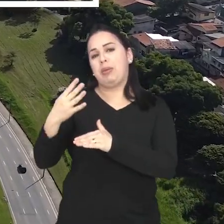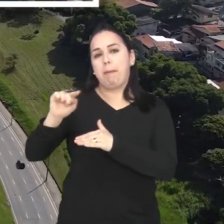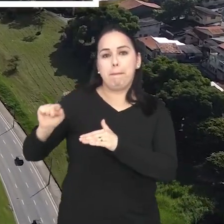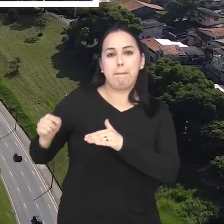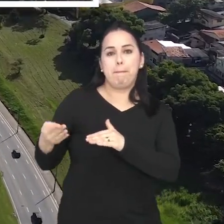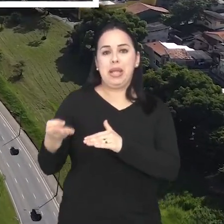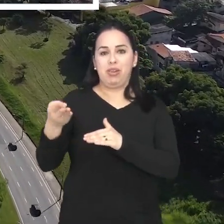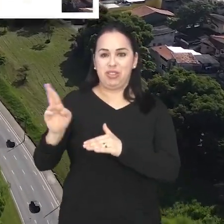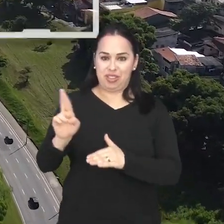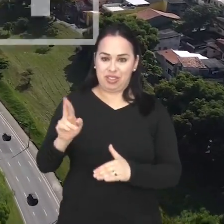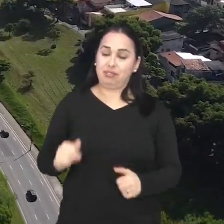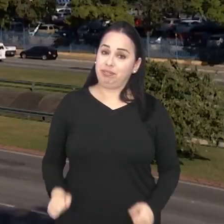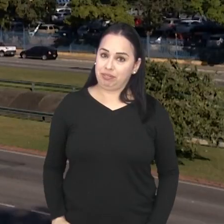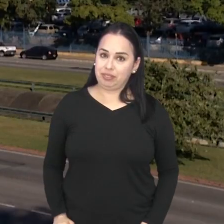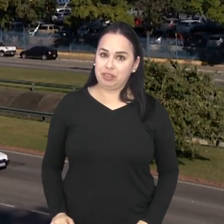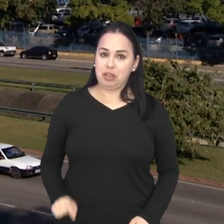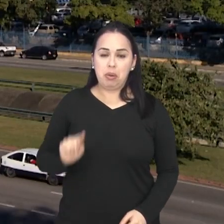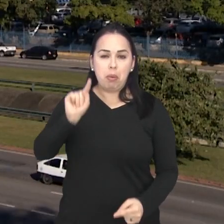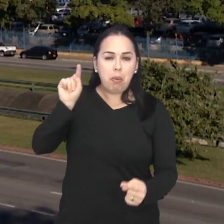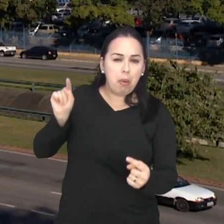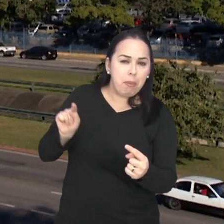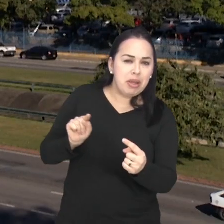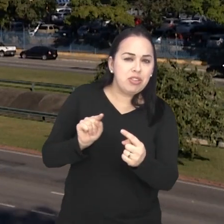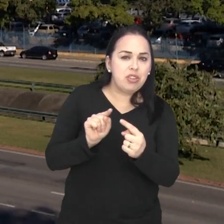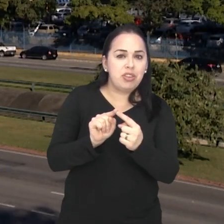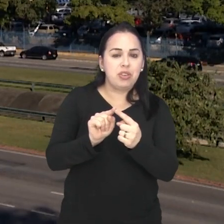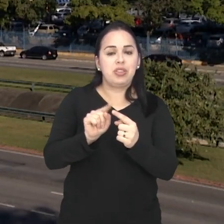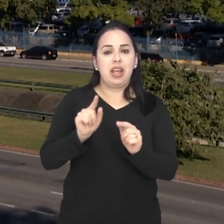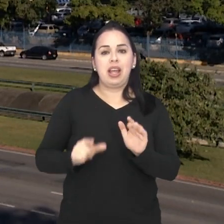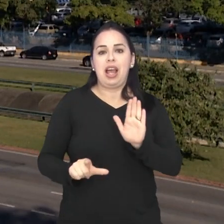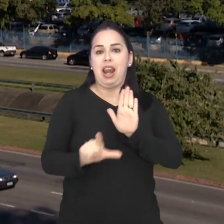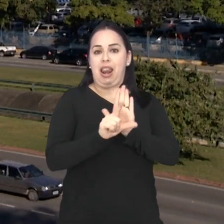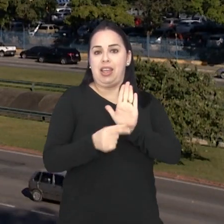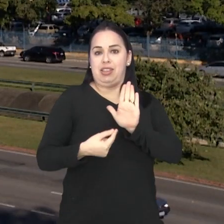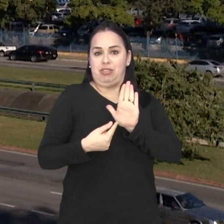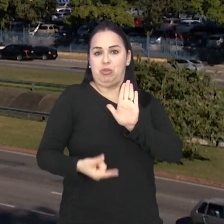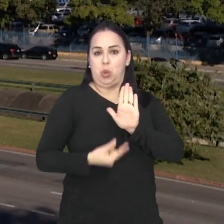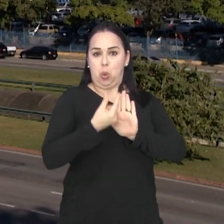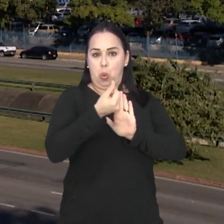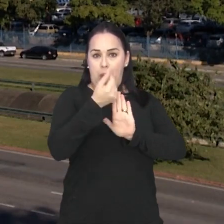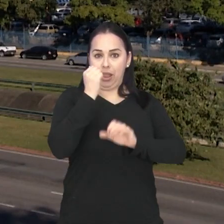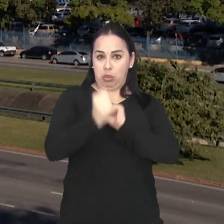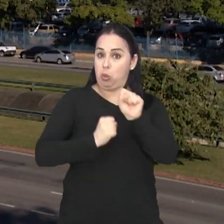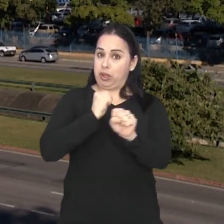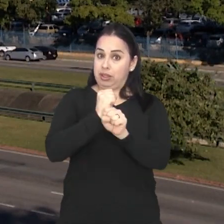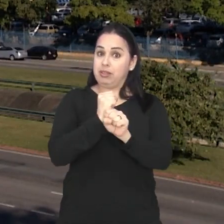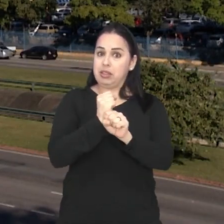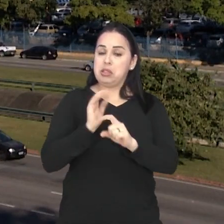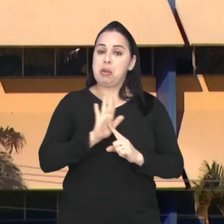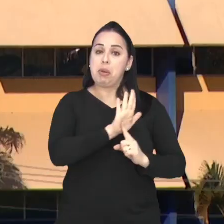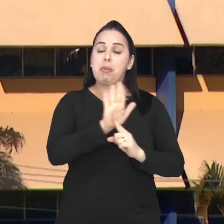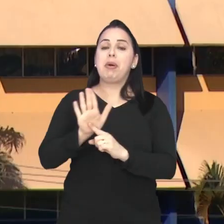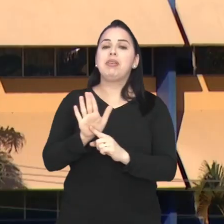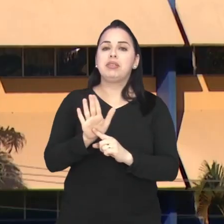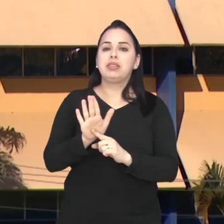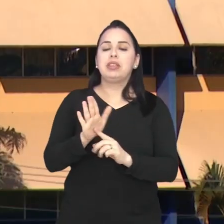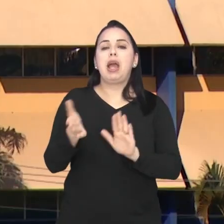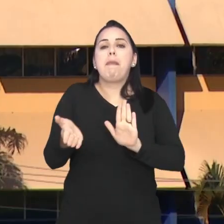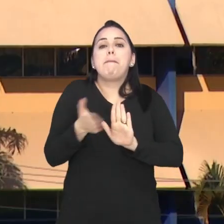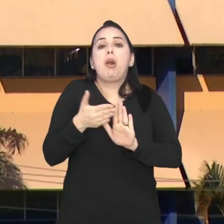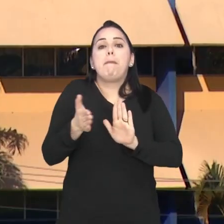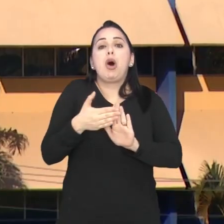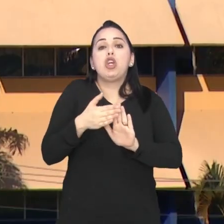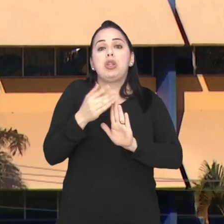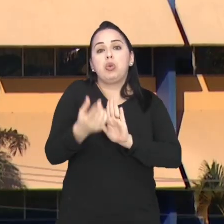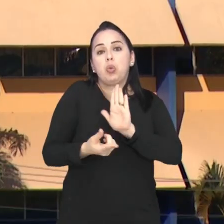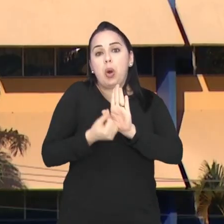passando dos 4 bilhões. Essa projeção é apresentada pela LOA, a Lei Orçamentária Anual, que nada mais é do que a